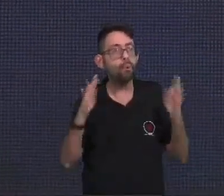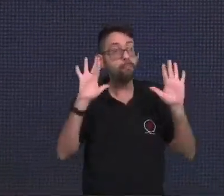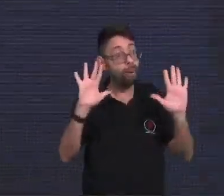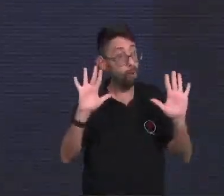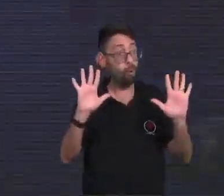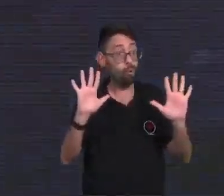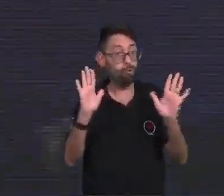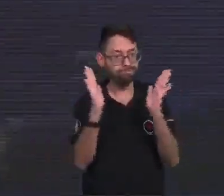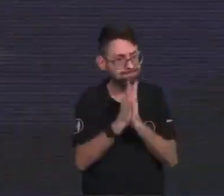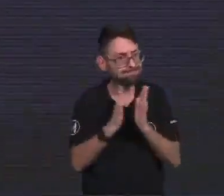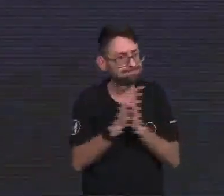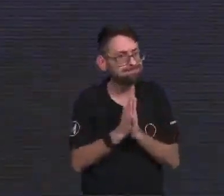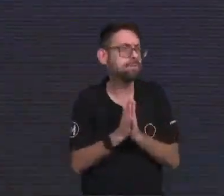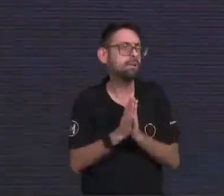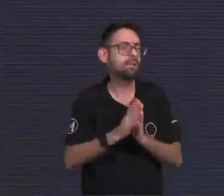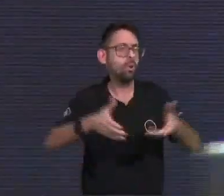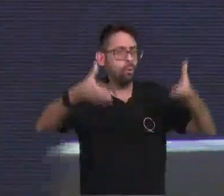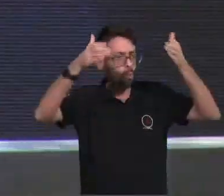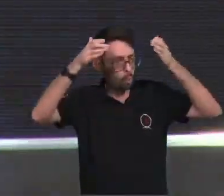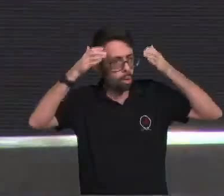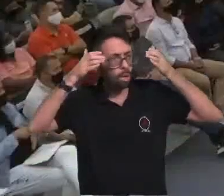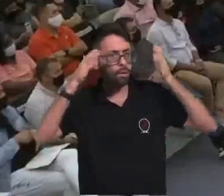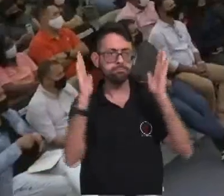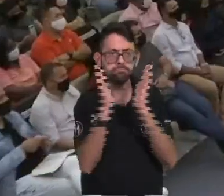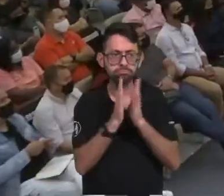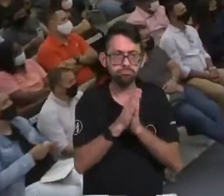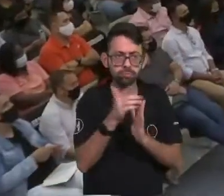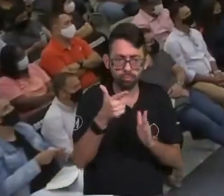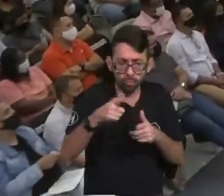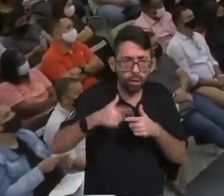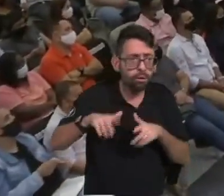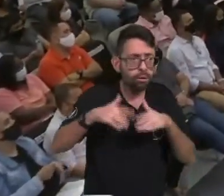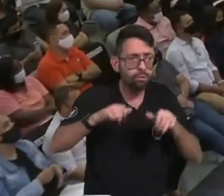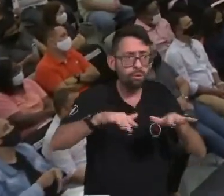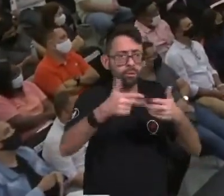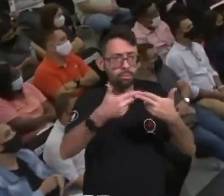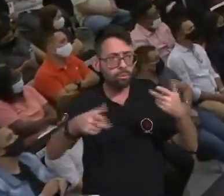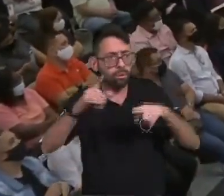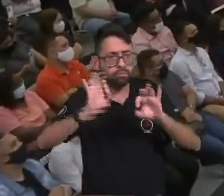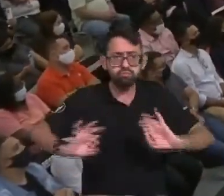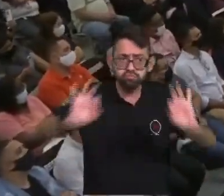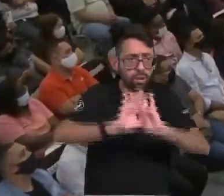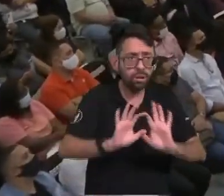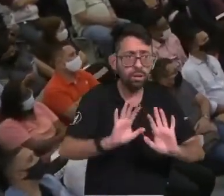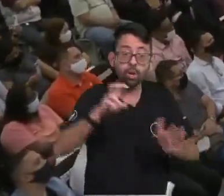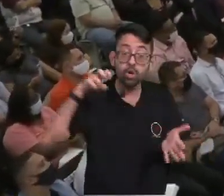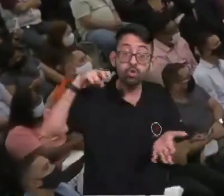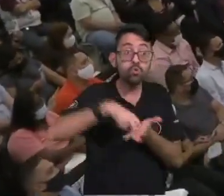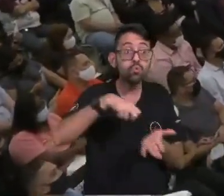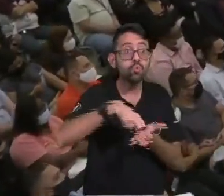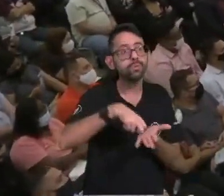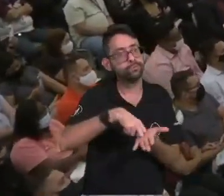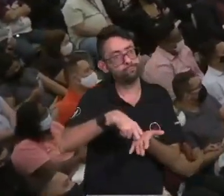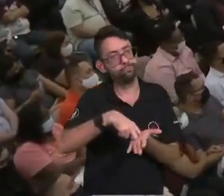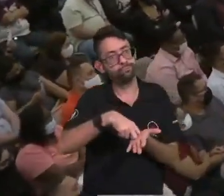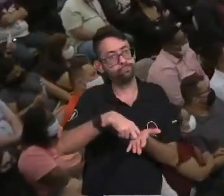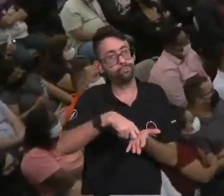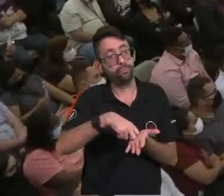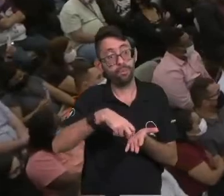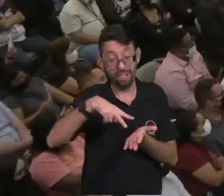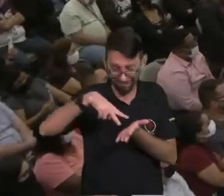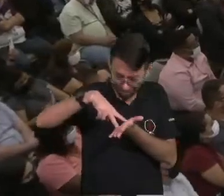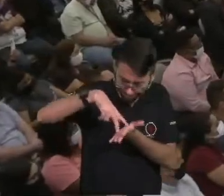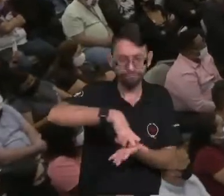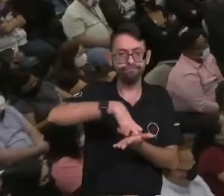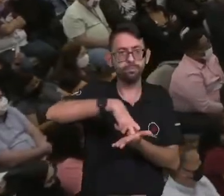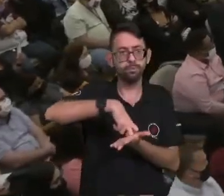Mas agora não é, porque Ezequias não tem mão para resolver o problema, ele não tem exército, ele não tem arma, ele não tem nada, mas ele tem joelho. E quando ele dobra o joelho com Isaías,